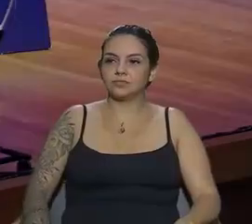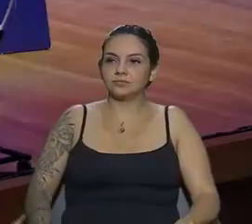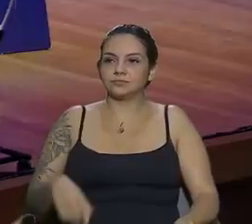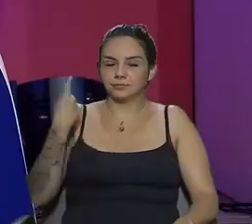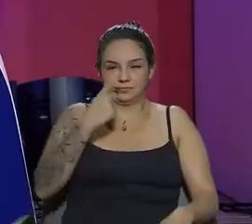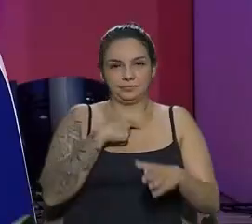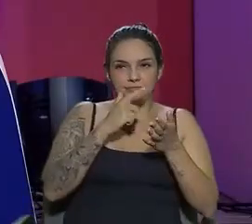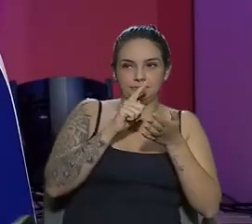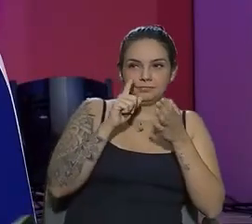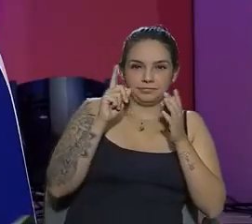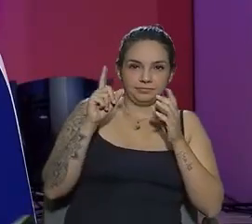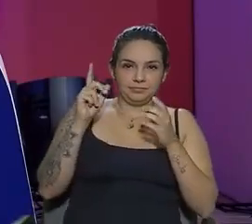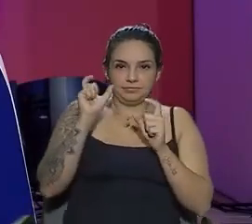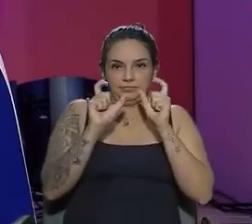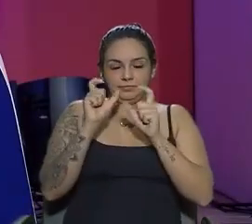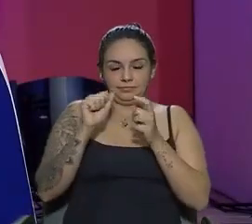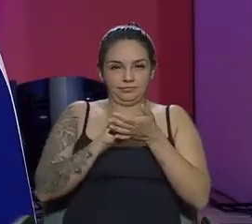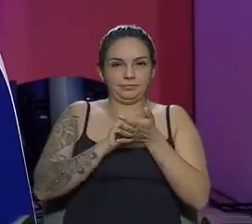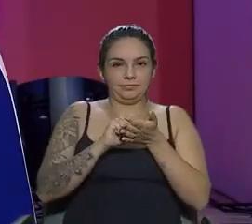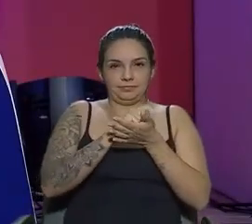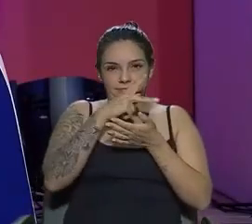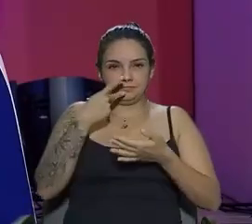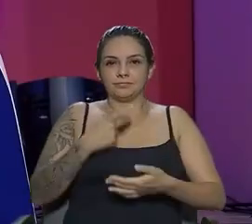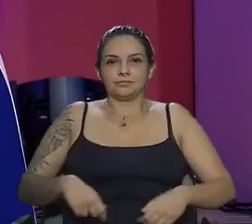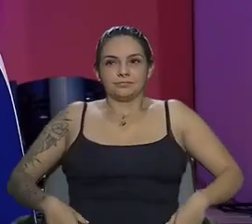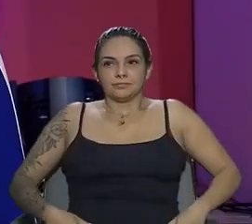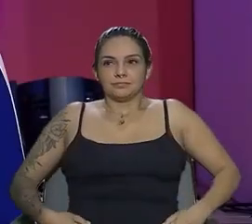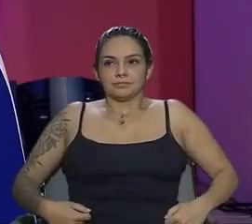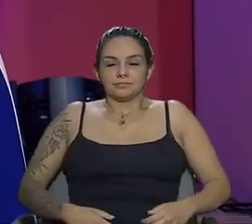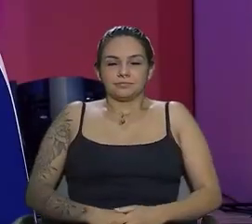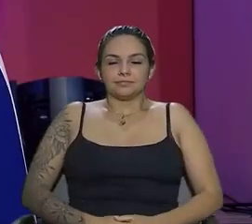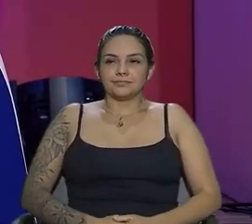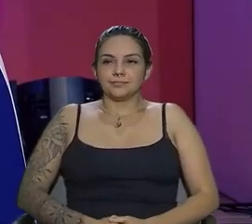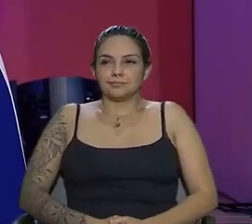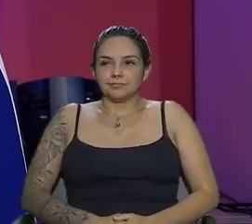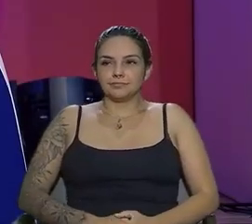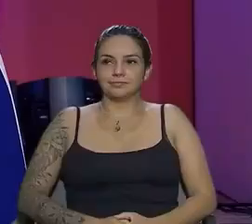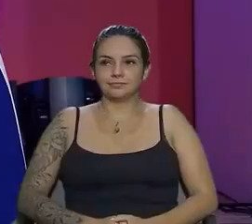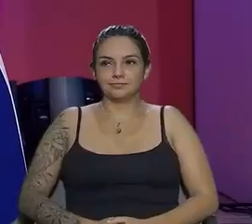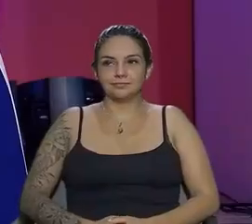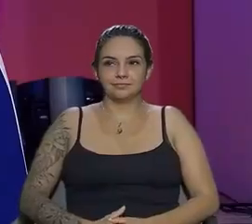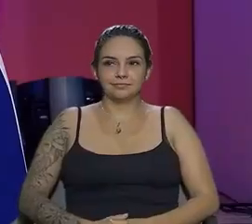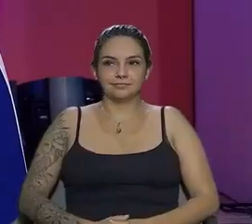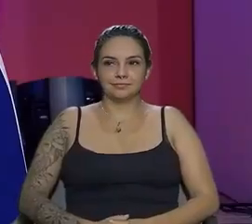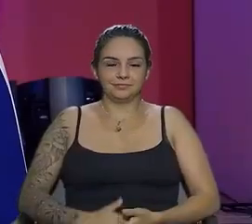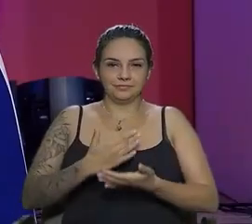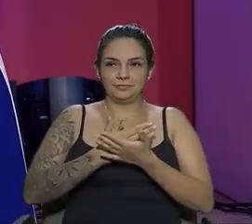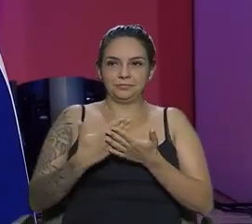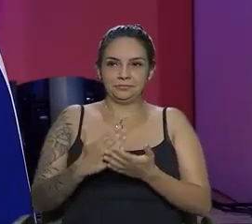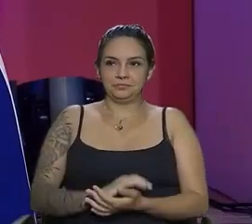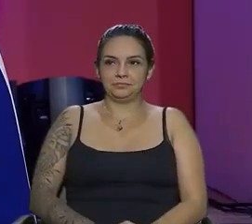que a gente lapida, que a gente lavra, como você mesmo me ensina. Acho que é por aí, Geni, para